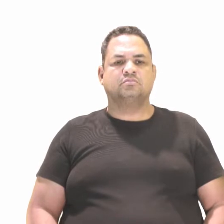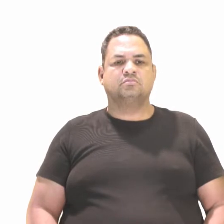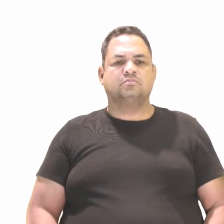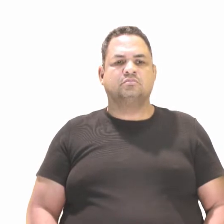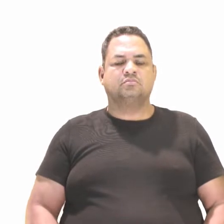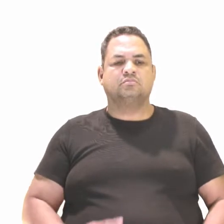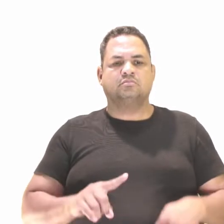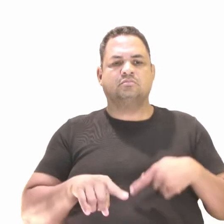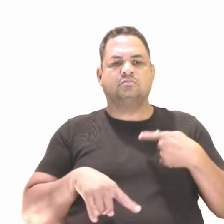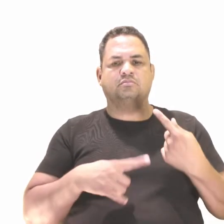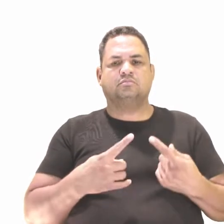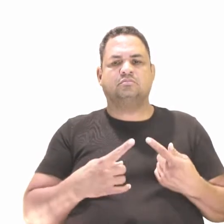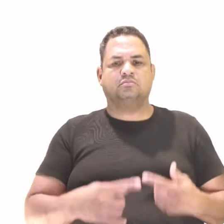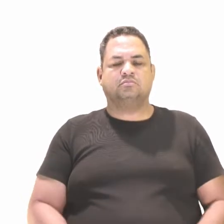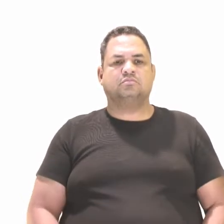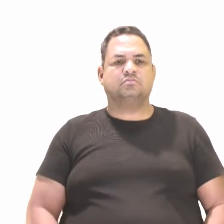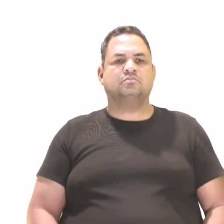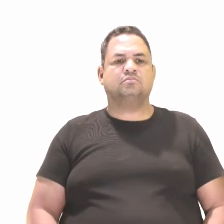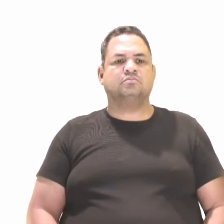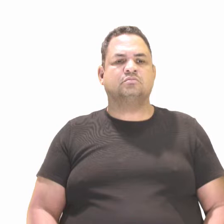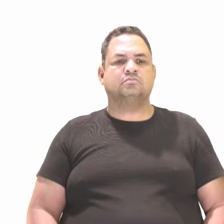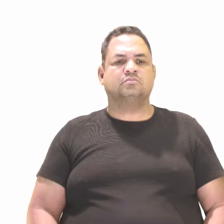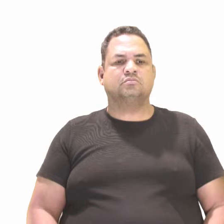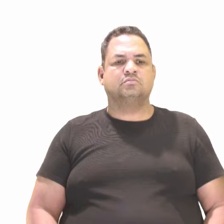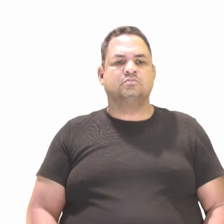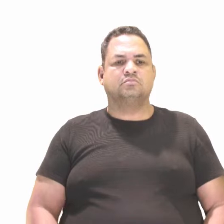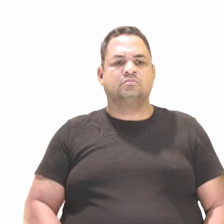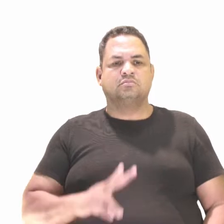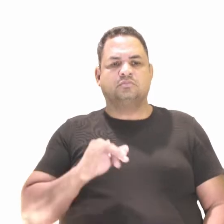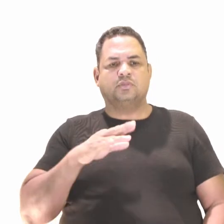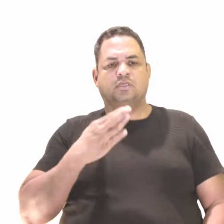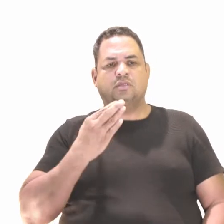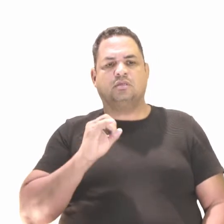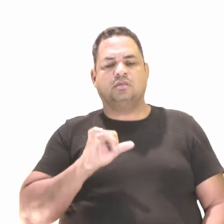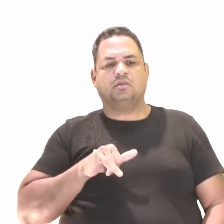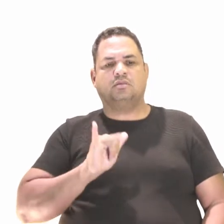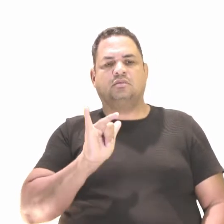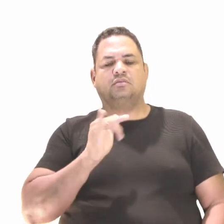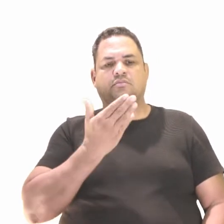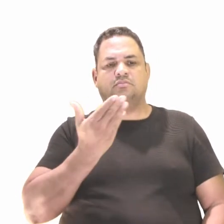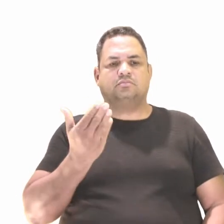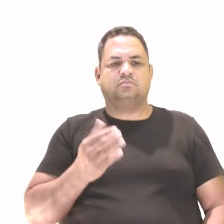a próxima. Vic. A Vic fala o seguinte.